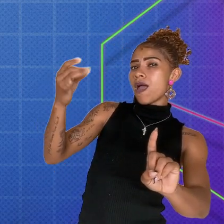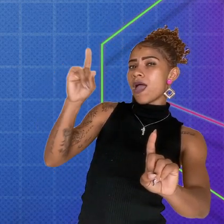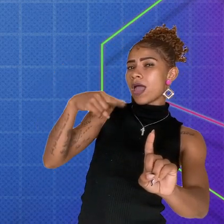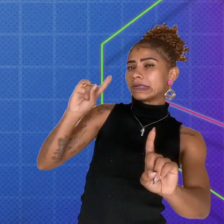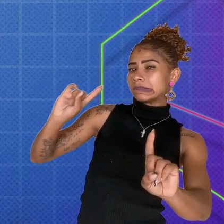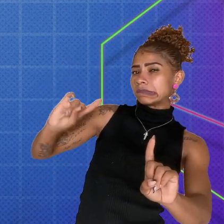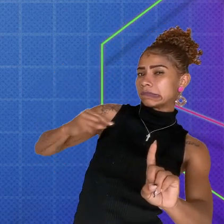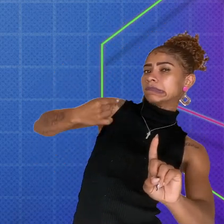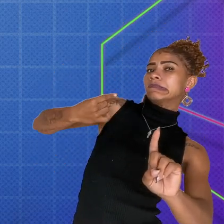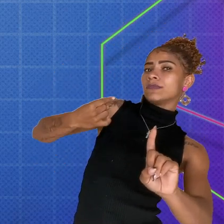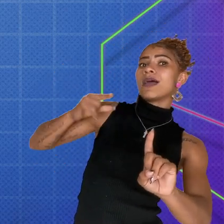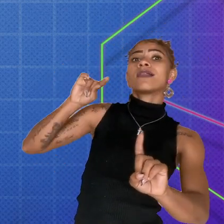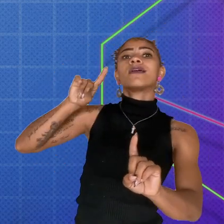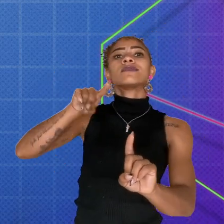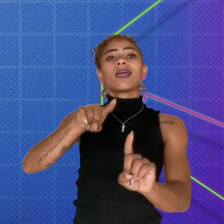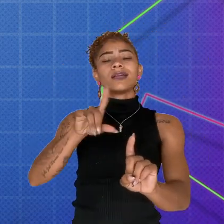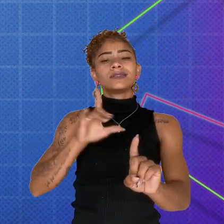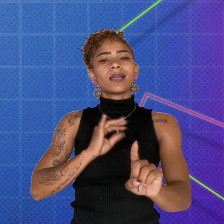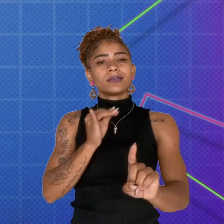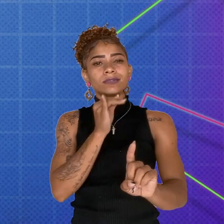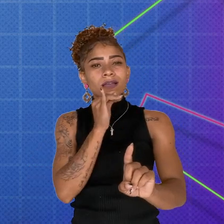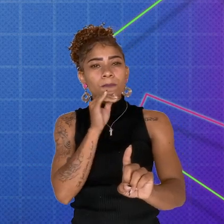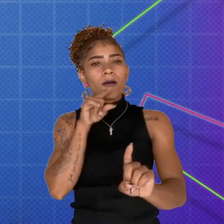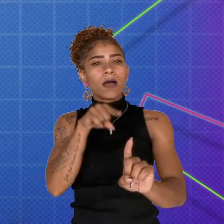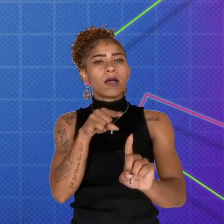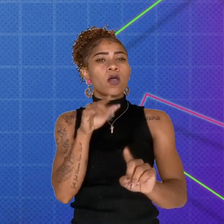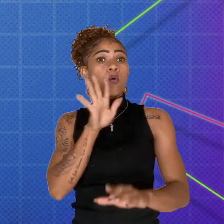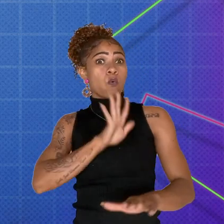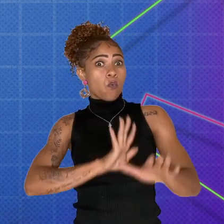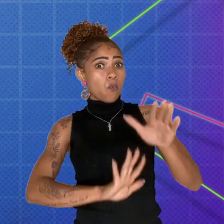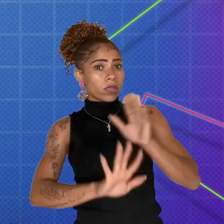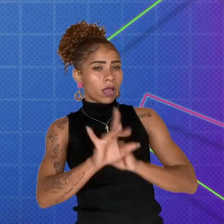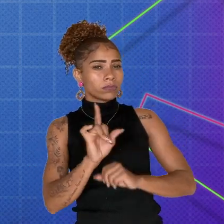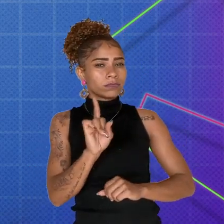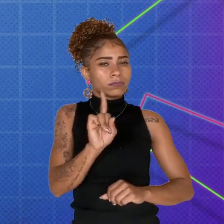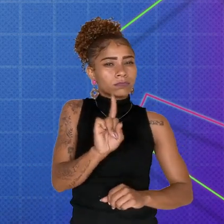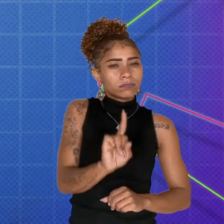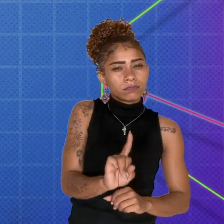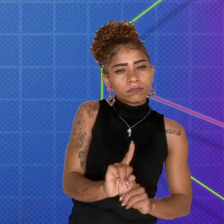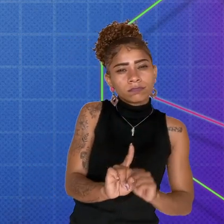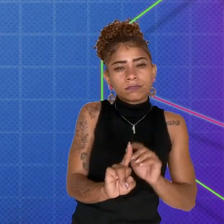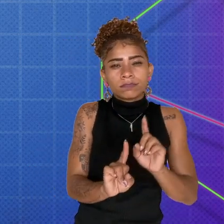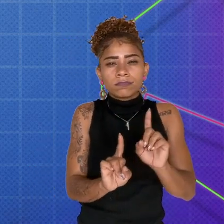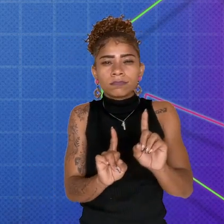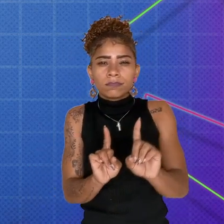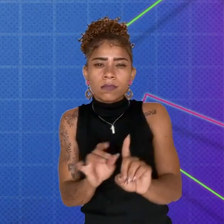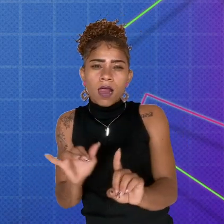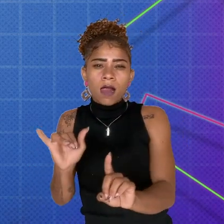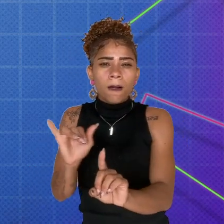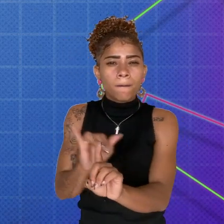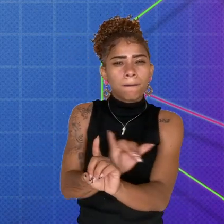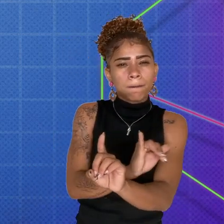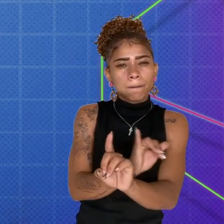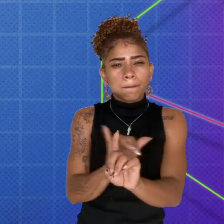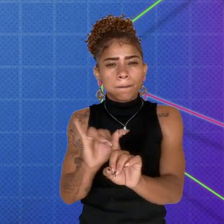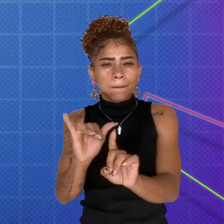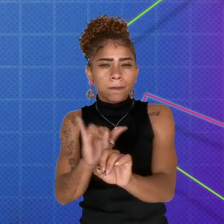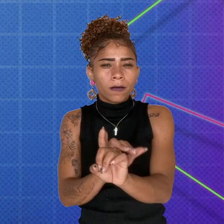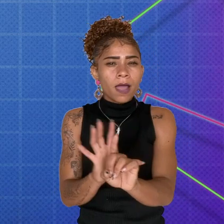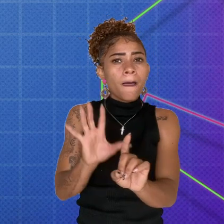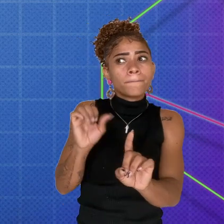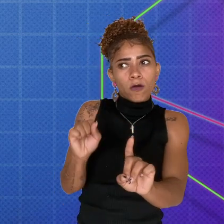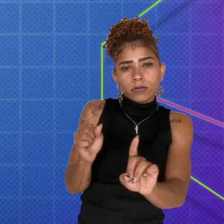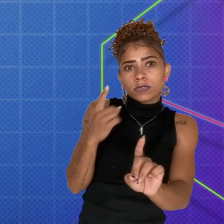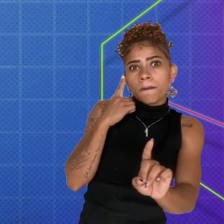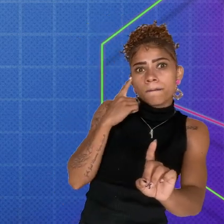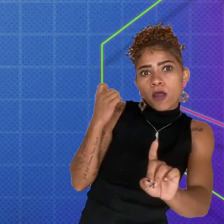jogo mais desafiante. Nesses casos, o jogador deve ser cauteloso ao se mover e tomar decisões estratégicas sobre quando é seguro